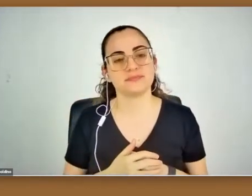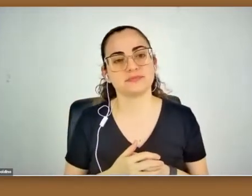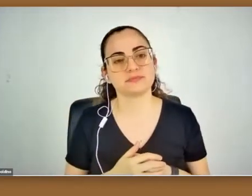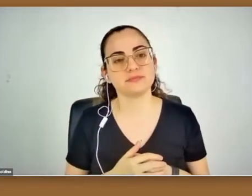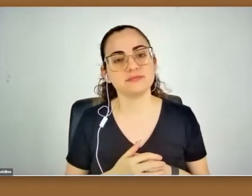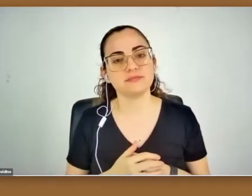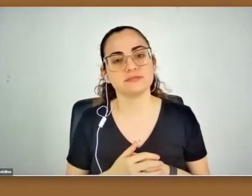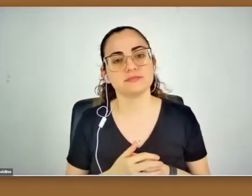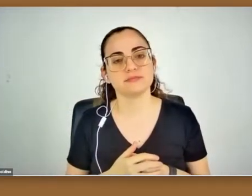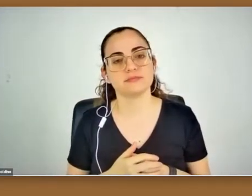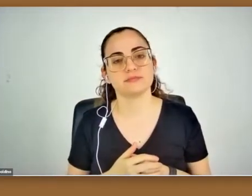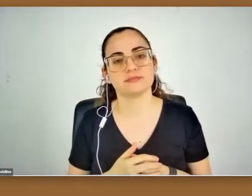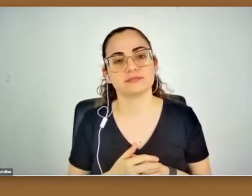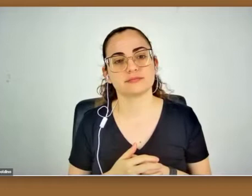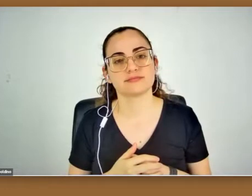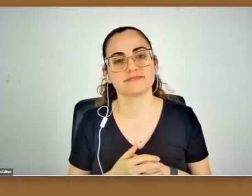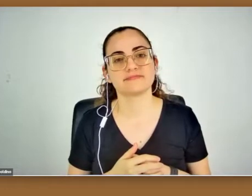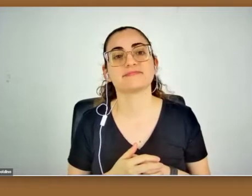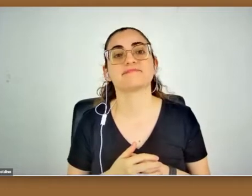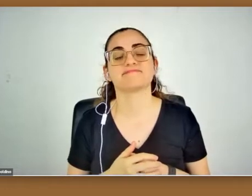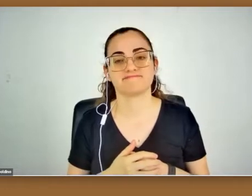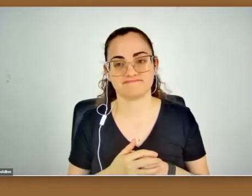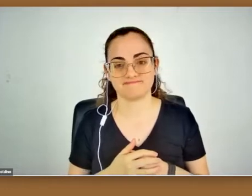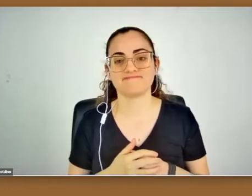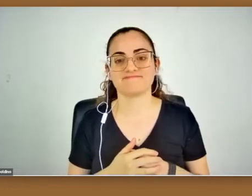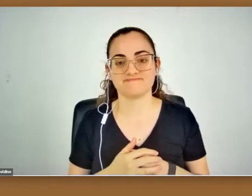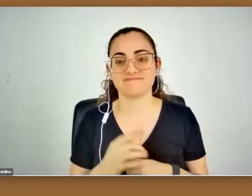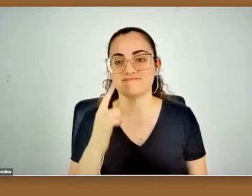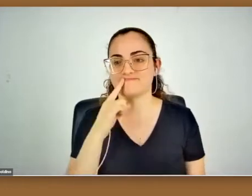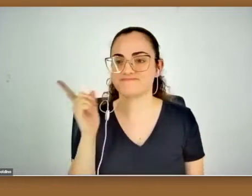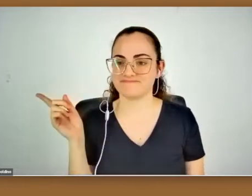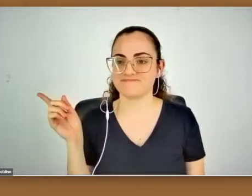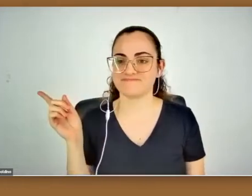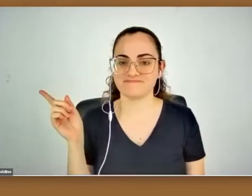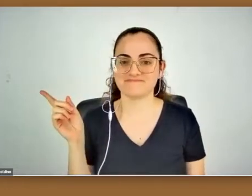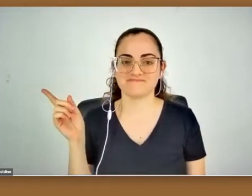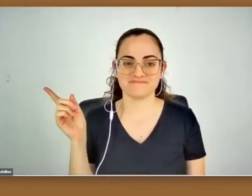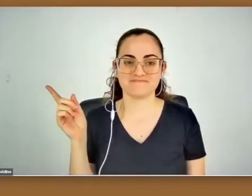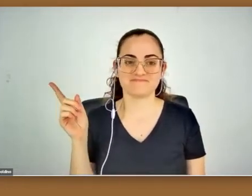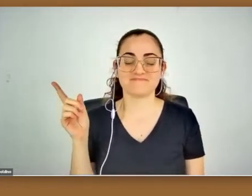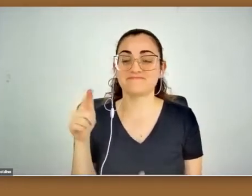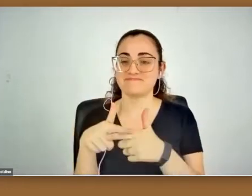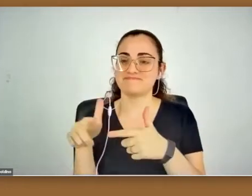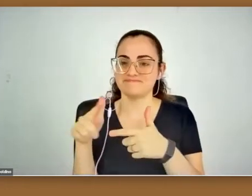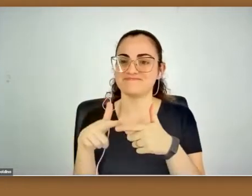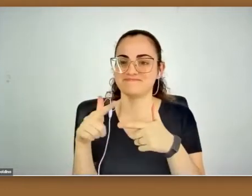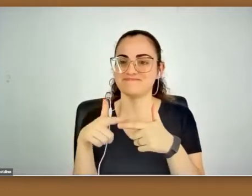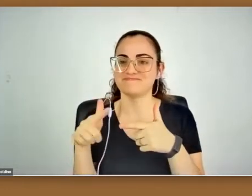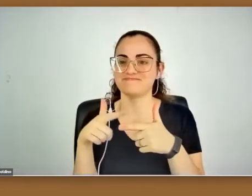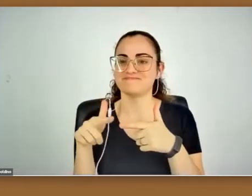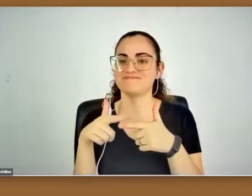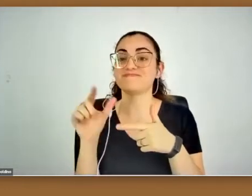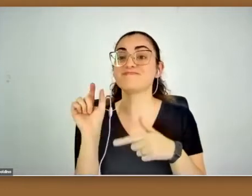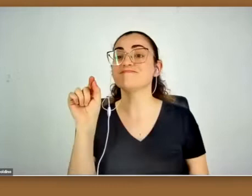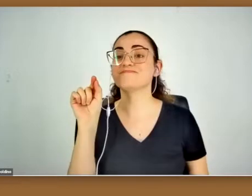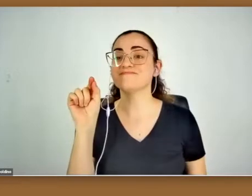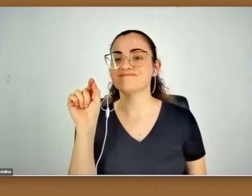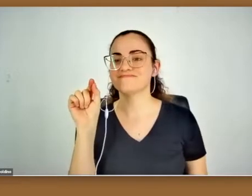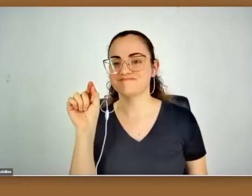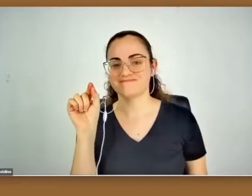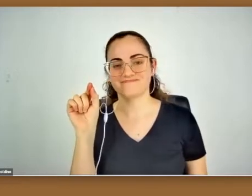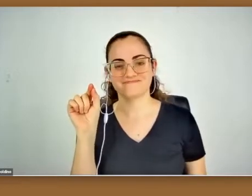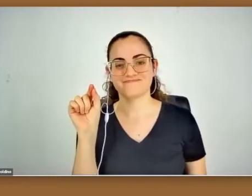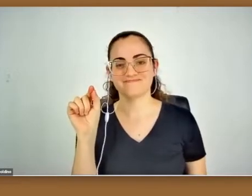E aí é um problema, né, grande que a gente tem em relação ao Aedes aegypti, que é o quê? O que ele